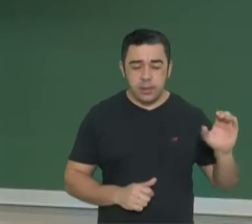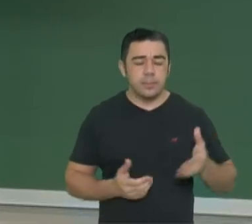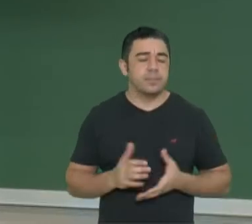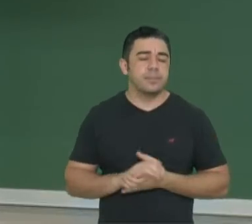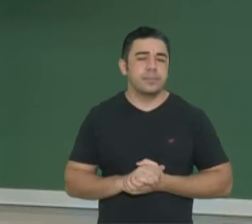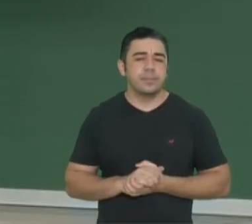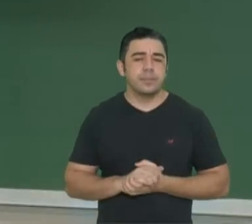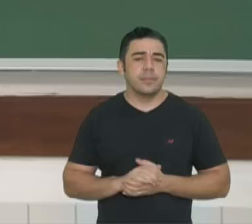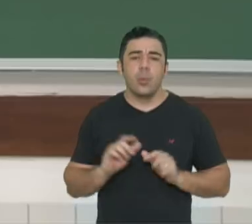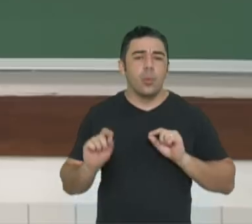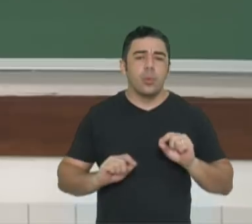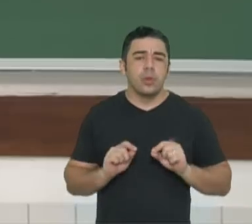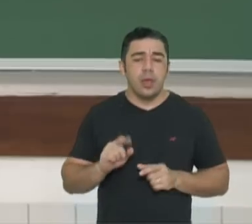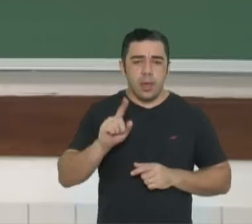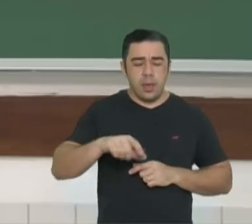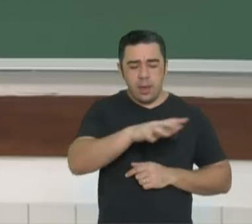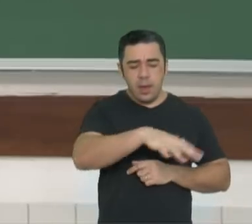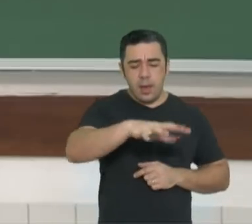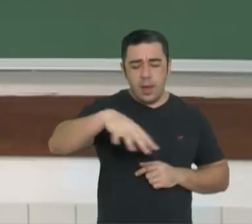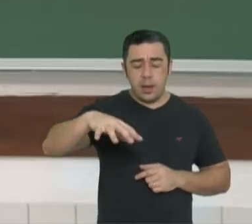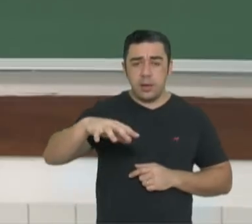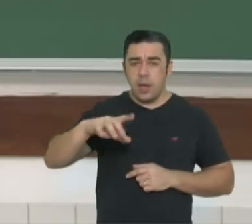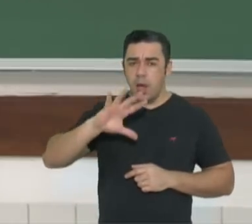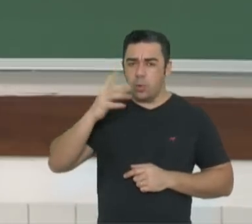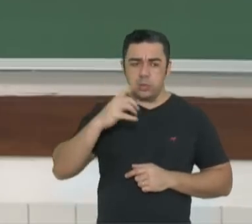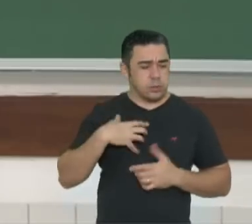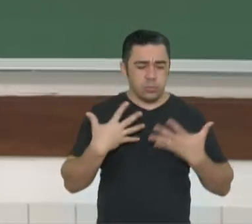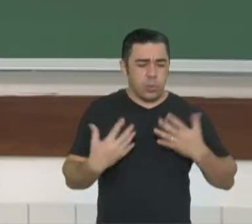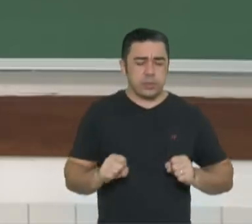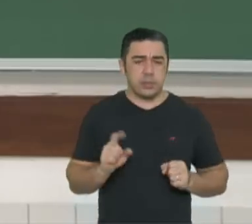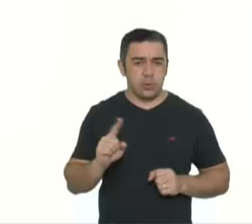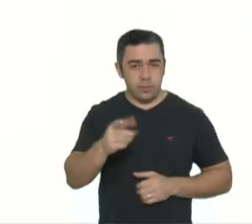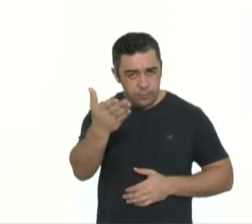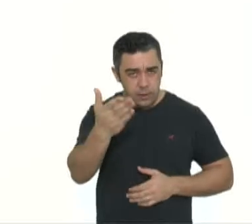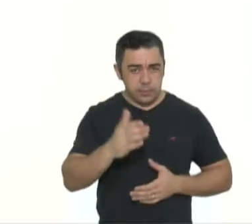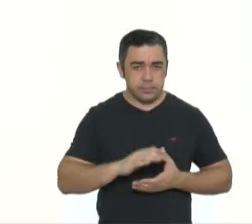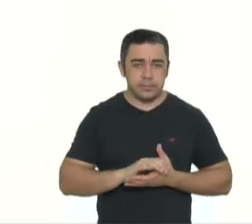C. Que setores reagiram de modo mais negativo? Vai lá.